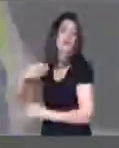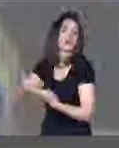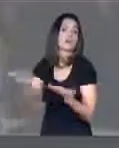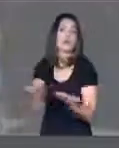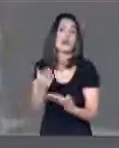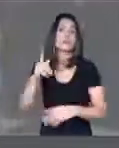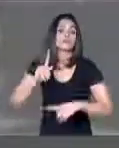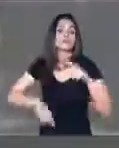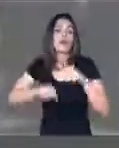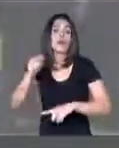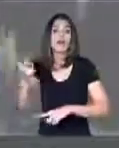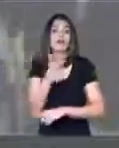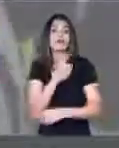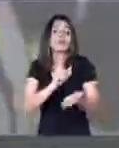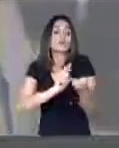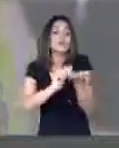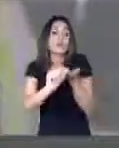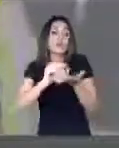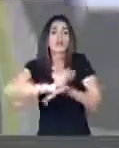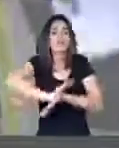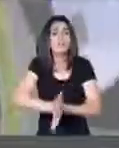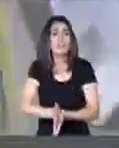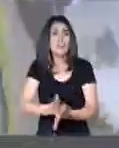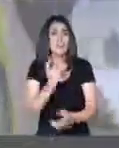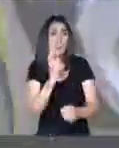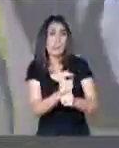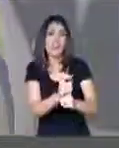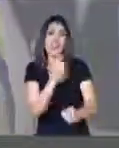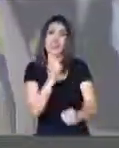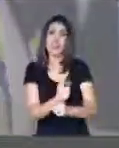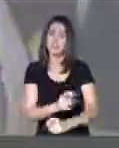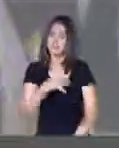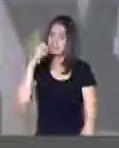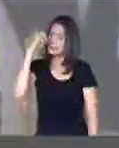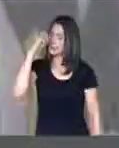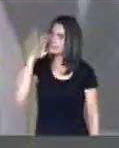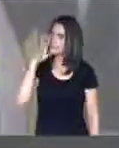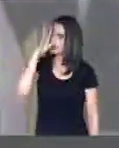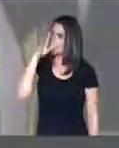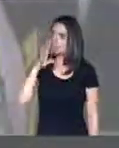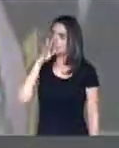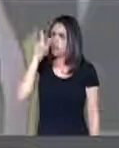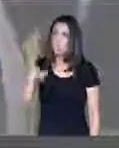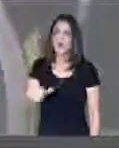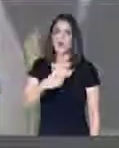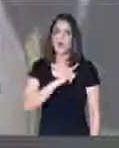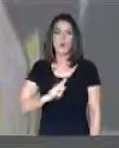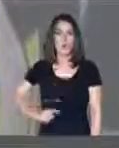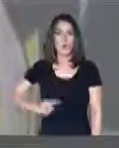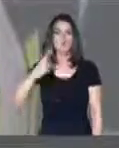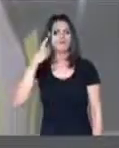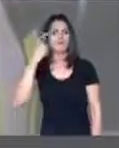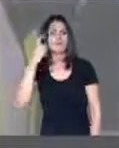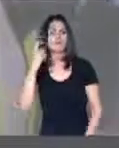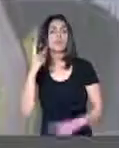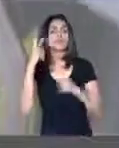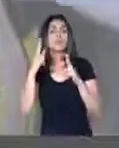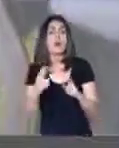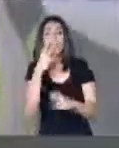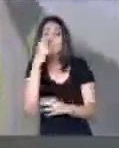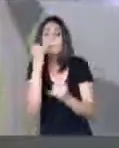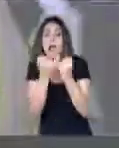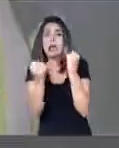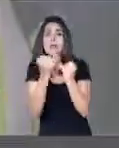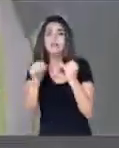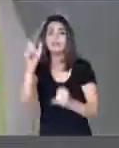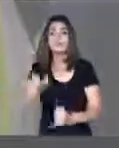função de um preconceito, de uma ignorância exagerada que, infelizmente, o nosso governador do estado tem, que é muito parecido, inclusive, com a